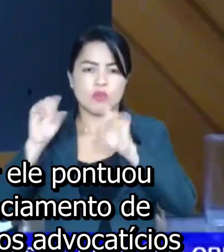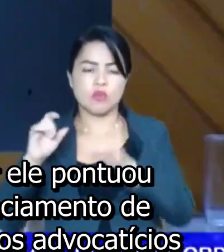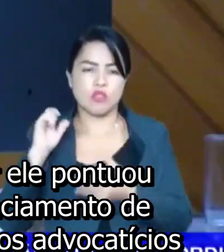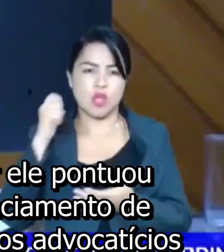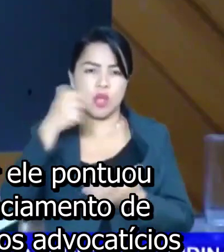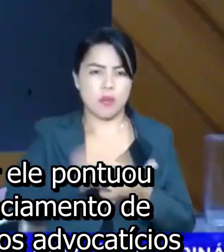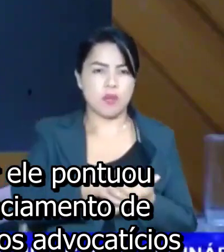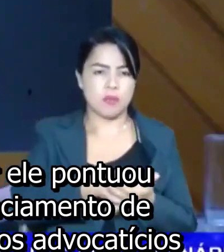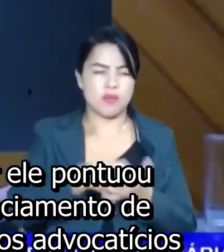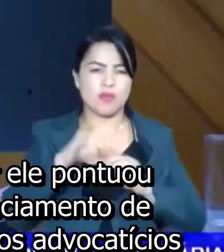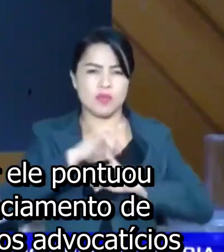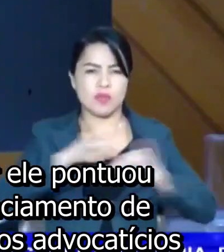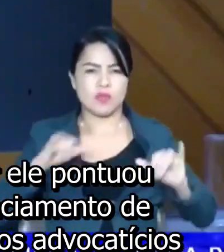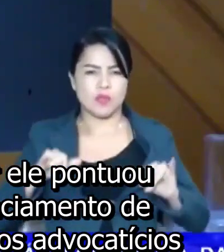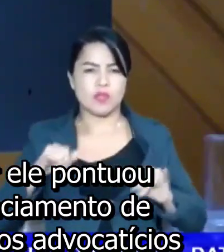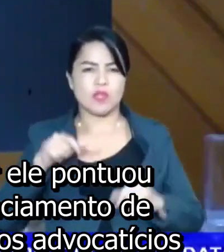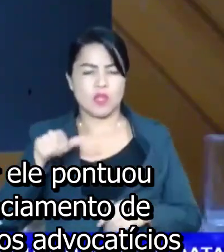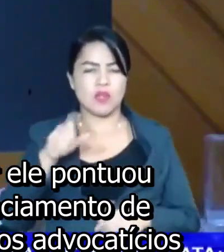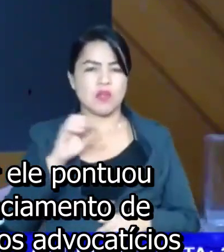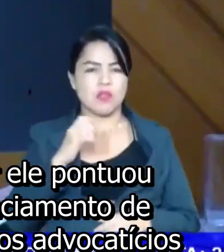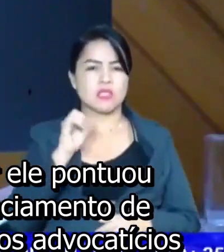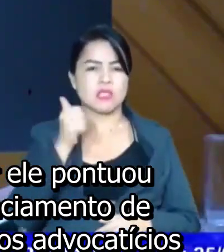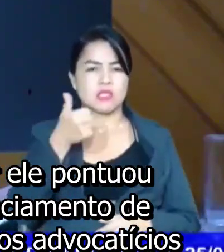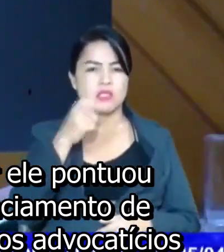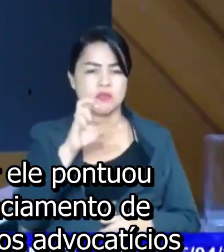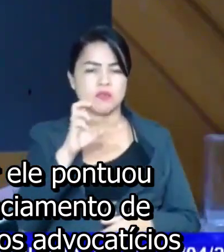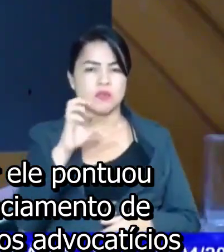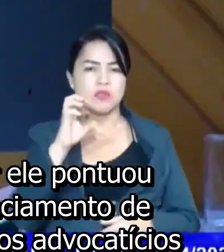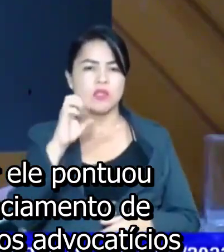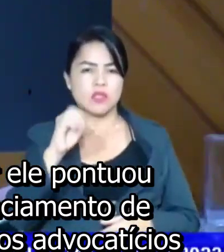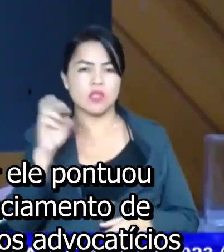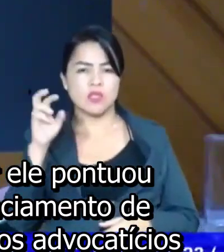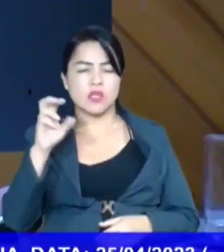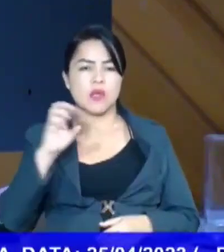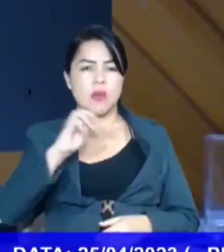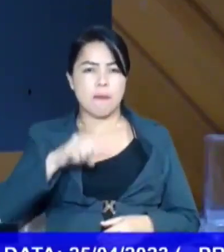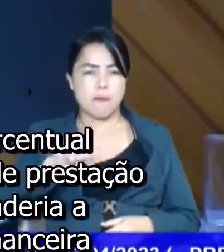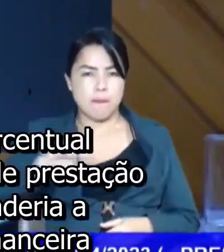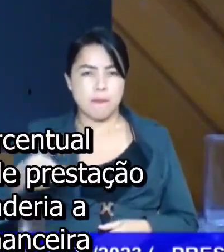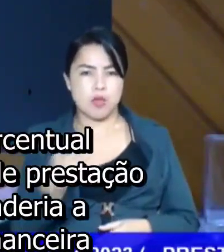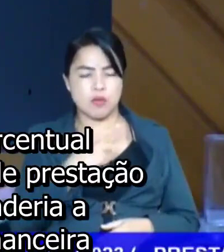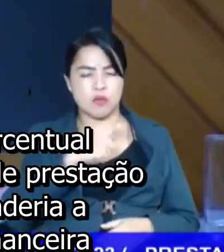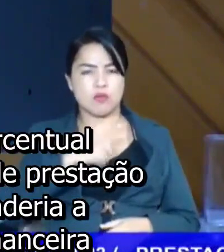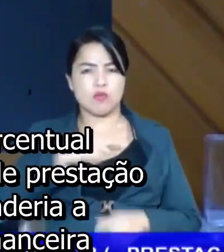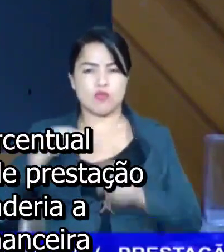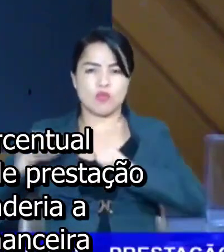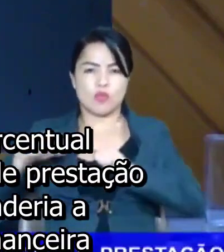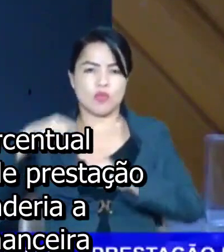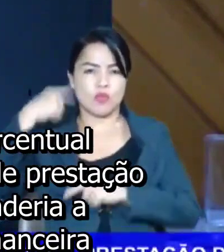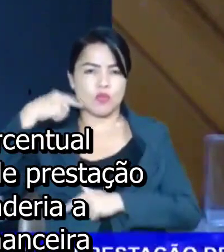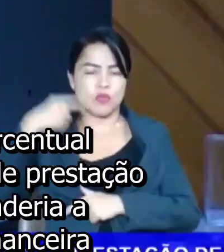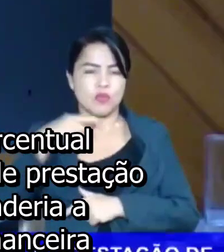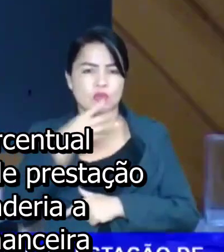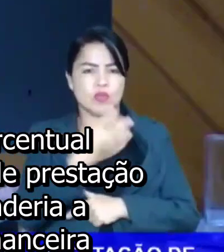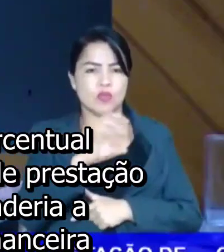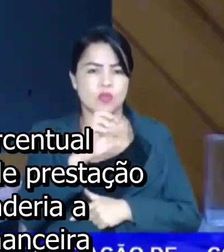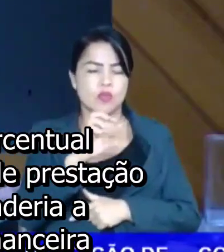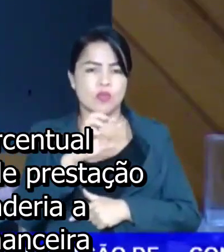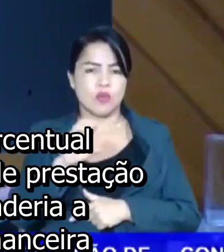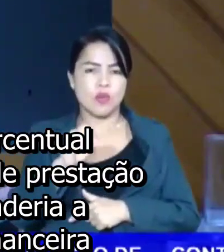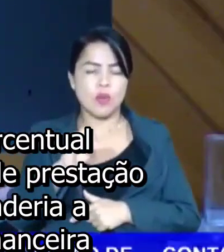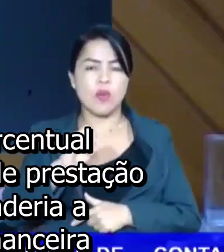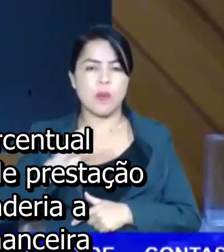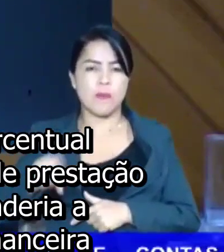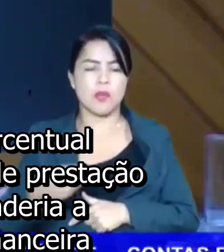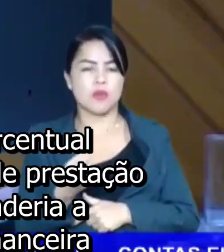Campanha, a candidata gastou 150 mil com serviços advocatícios, o que representa 40,58% do